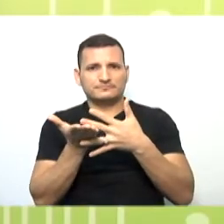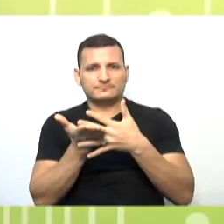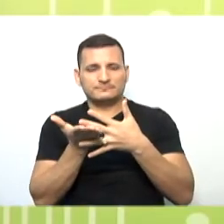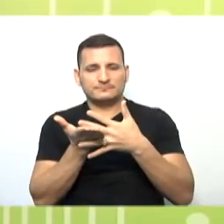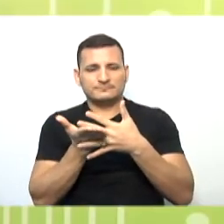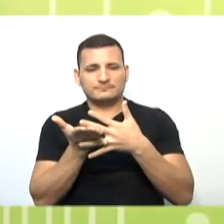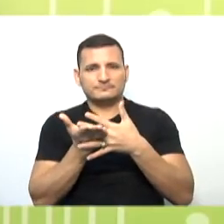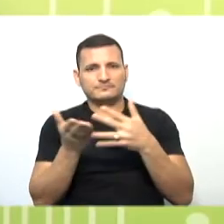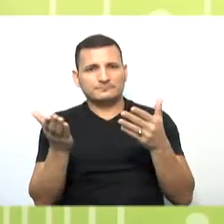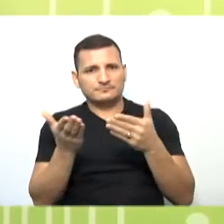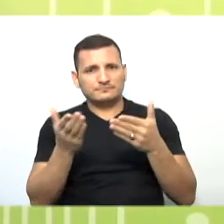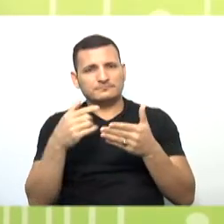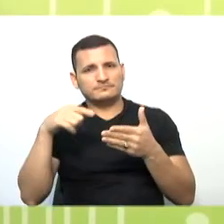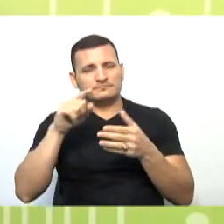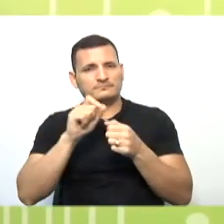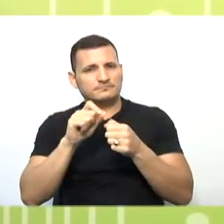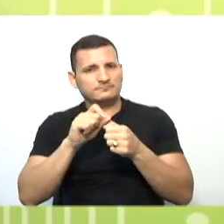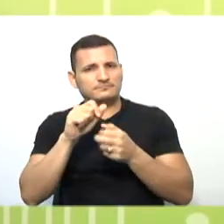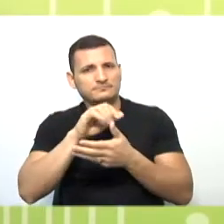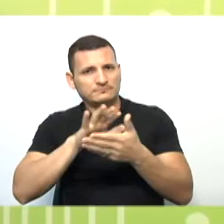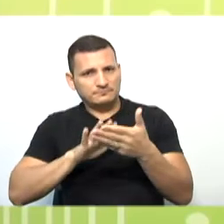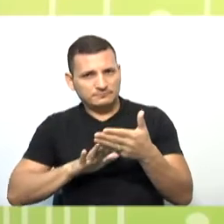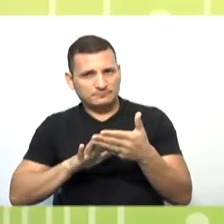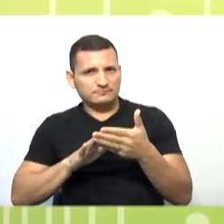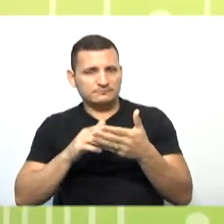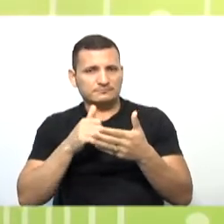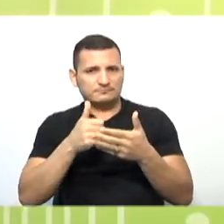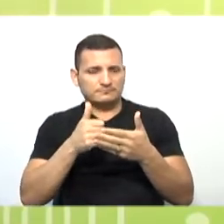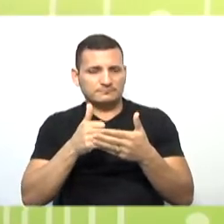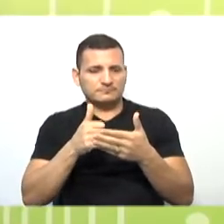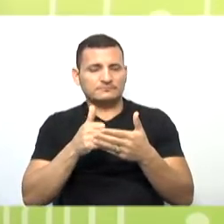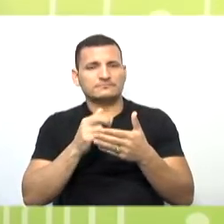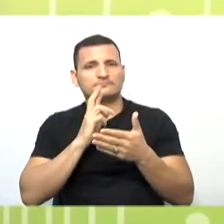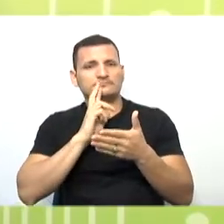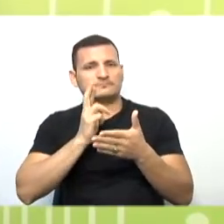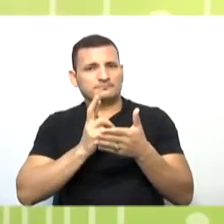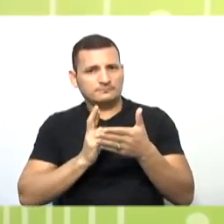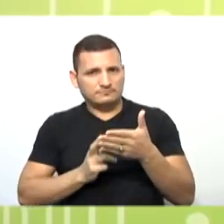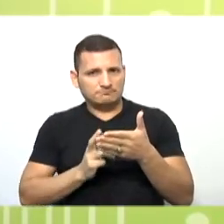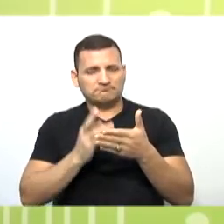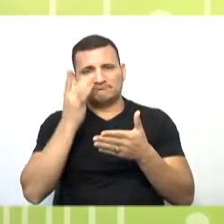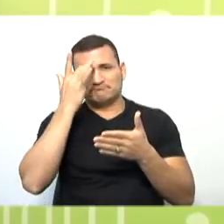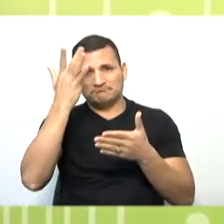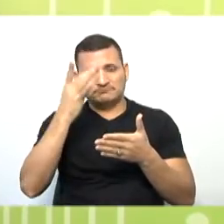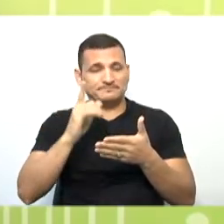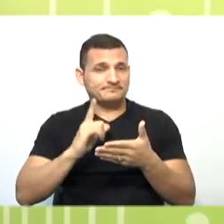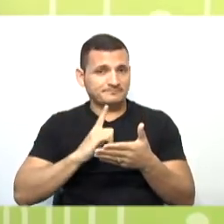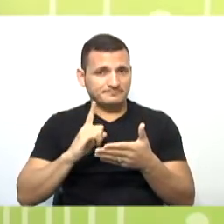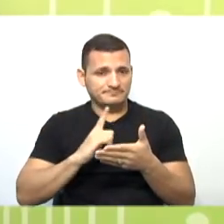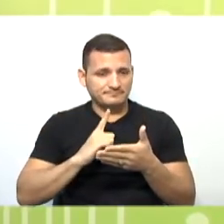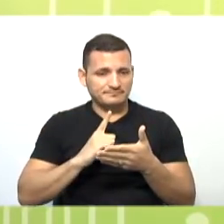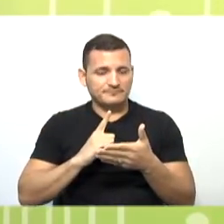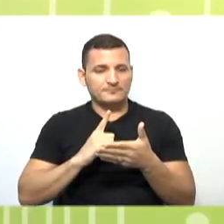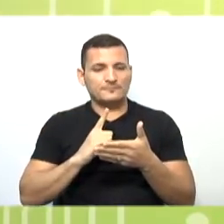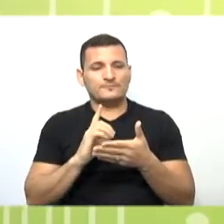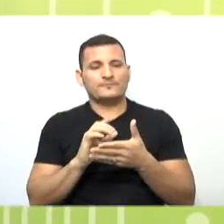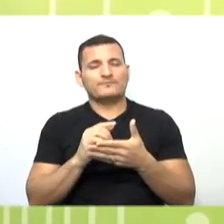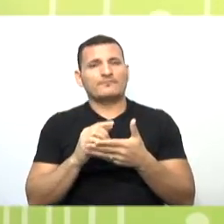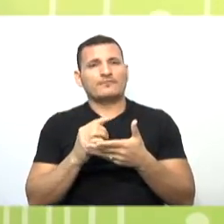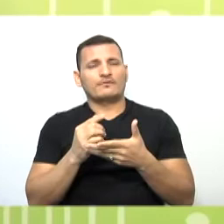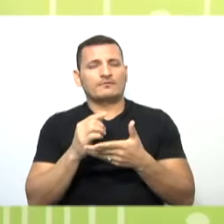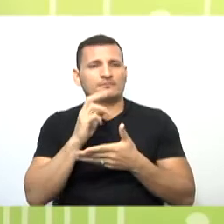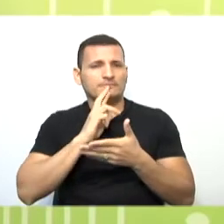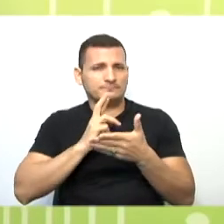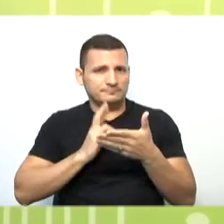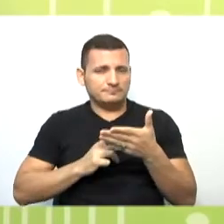certo? Façam aí direitinho a atividade de sala de vocês. Respondam, tá fácil demais. Responda